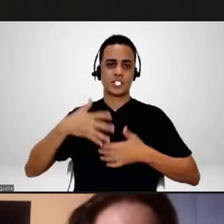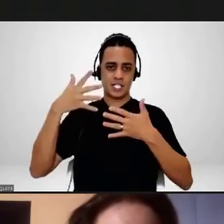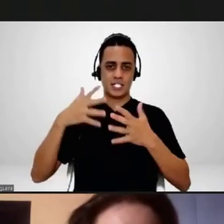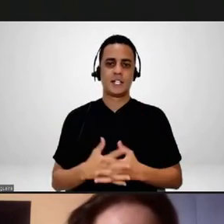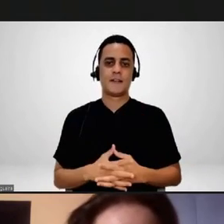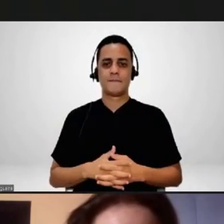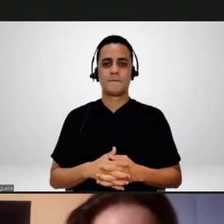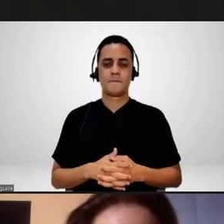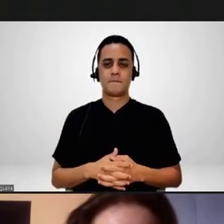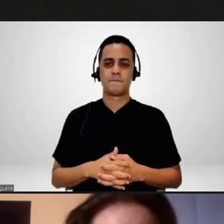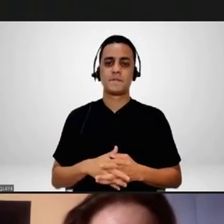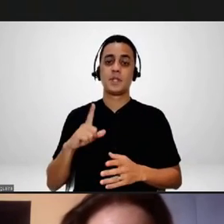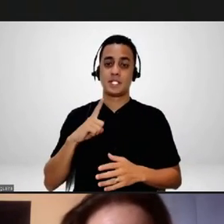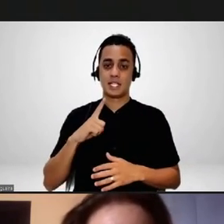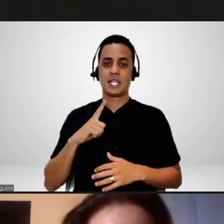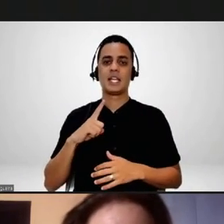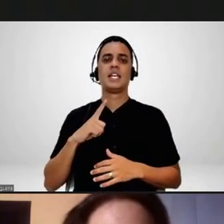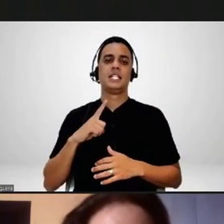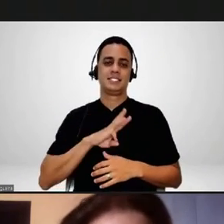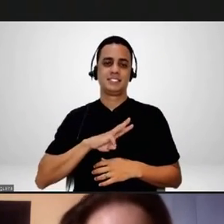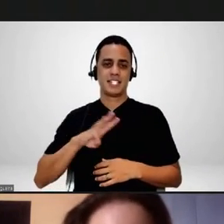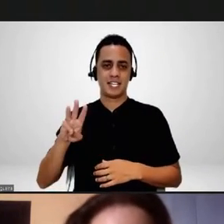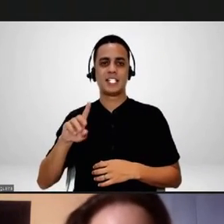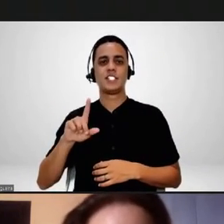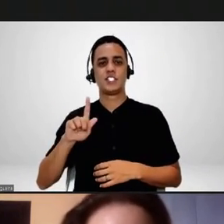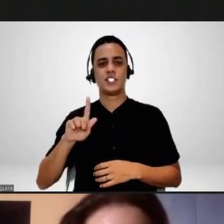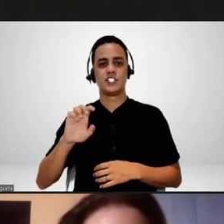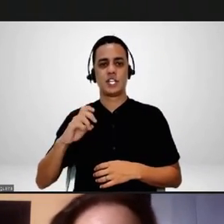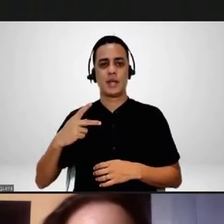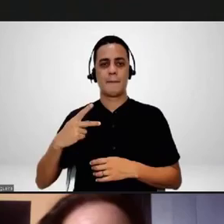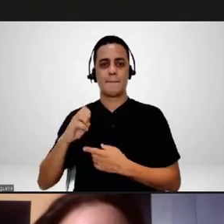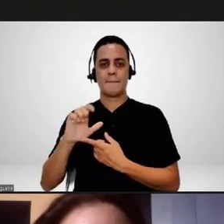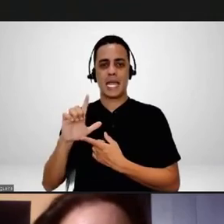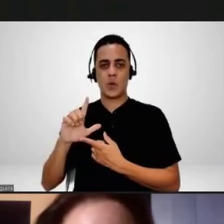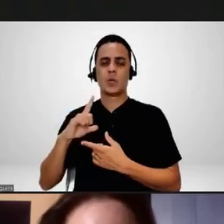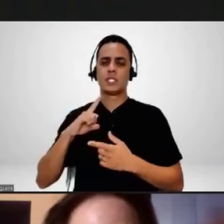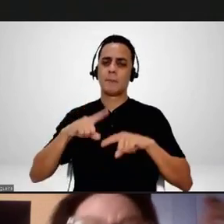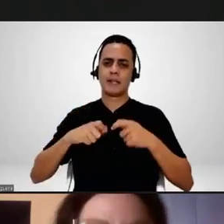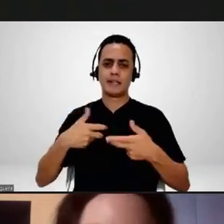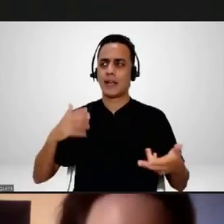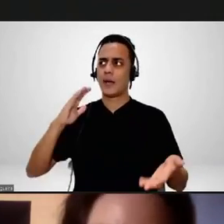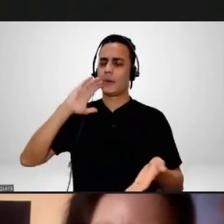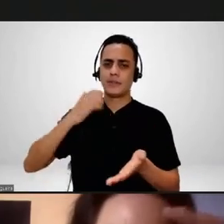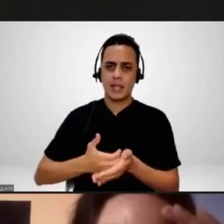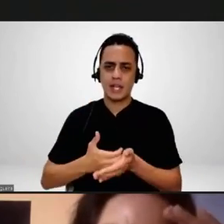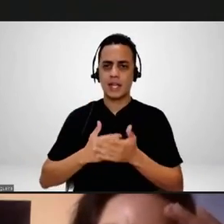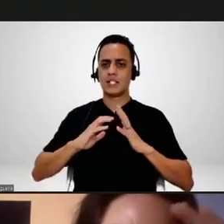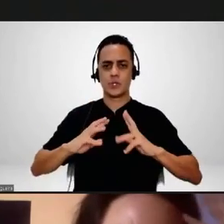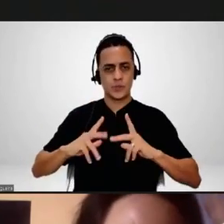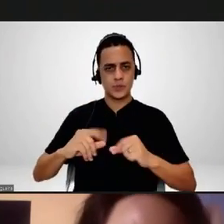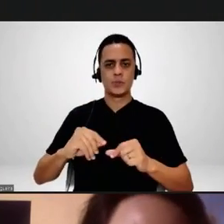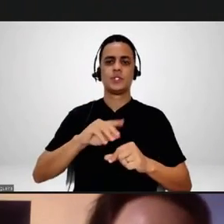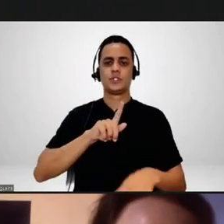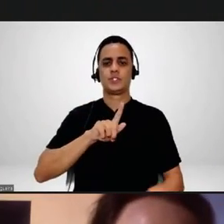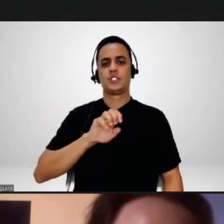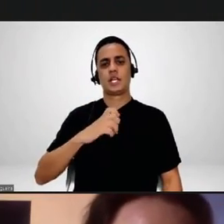Eu tenho o site do GEPEL, que era legal, que estão esses materiais educativos, as teses, tudo isso está lá no